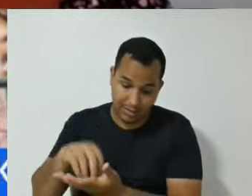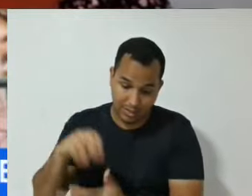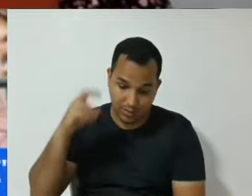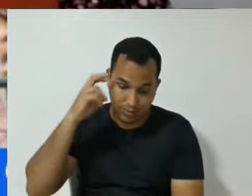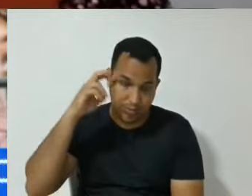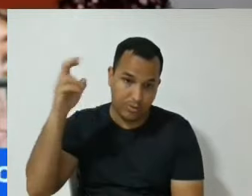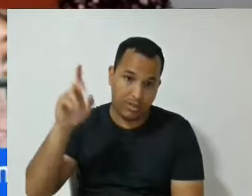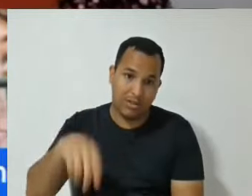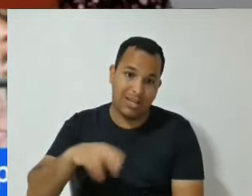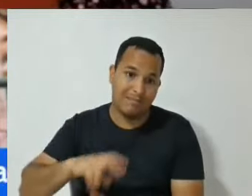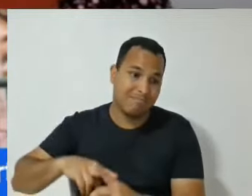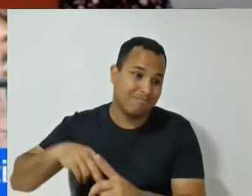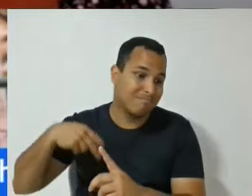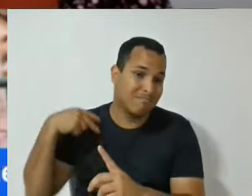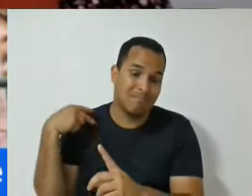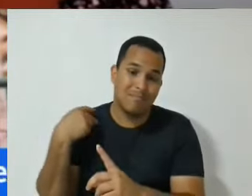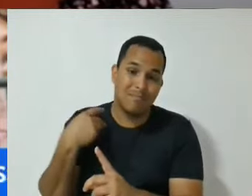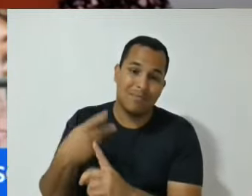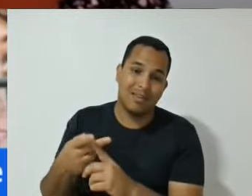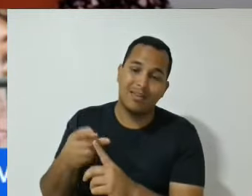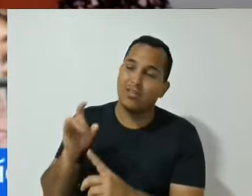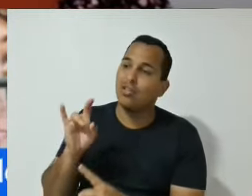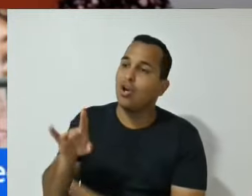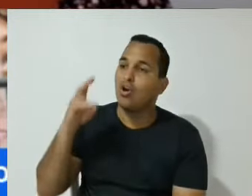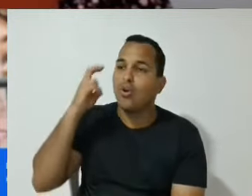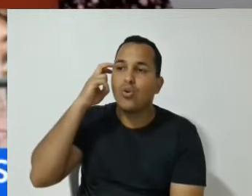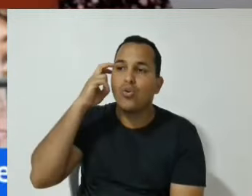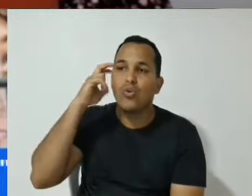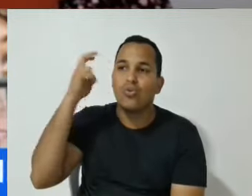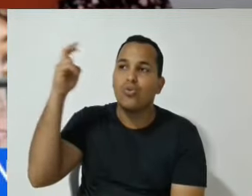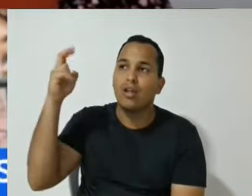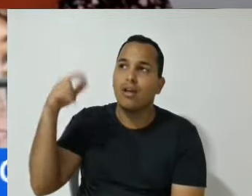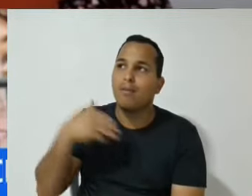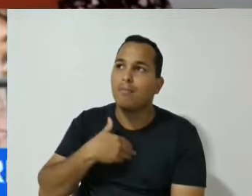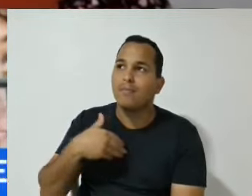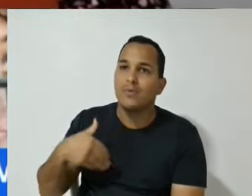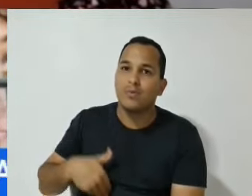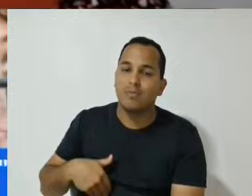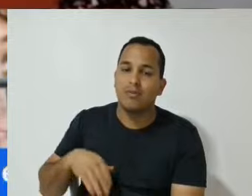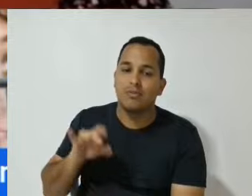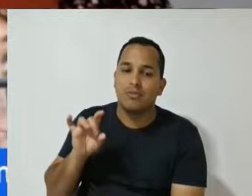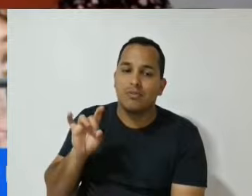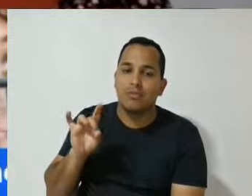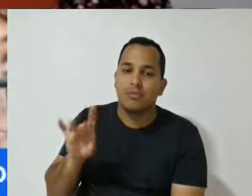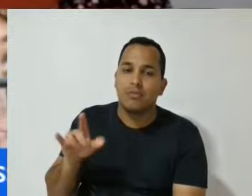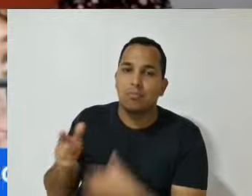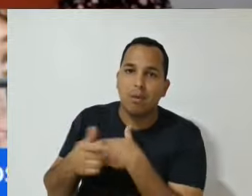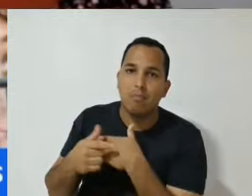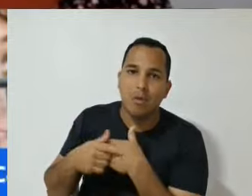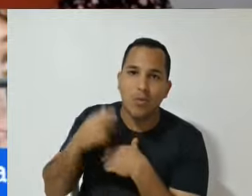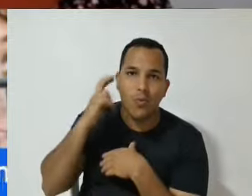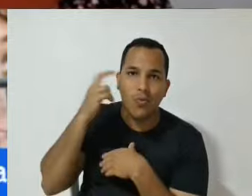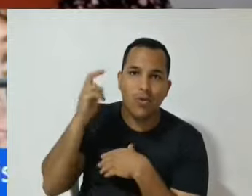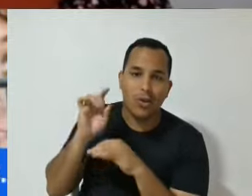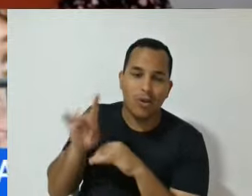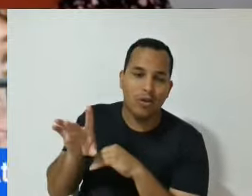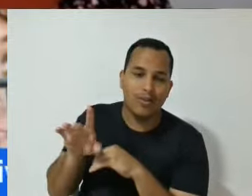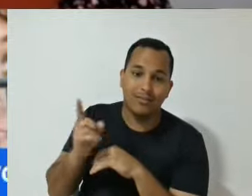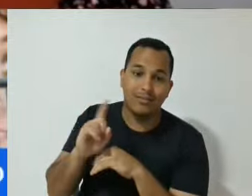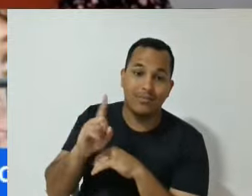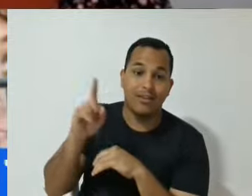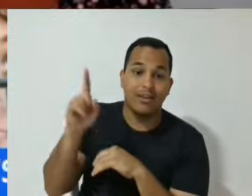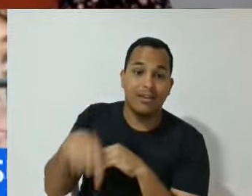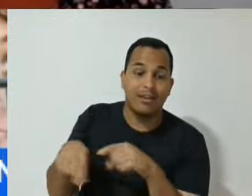que um equipamento público descentralizado de cultura, ele também vem a ser um espaço